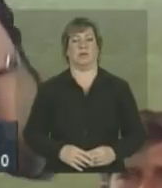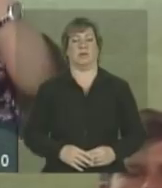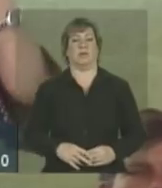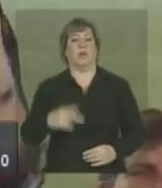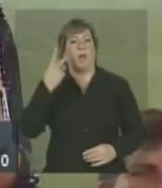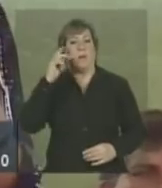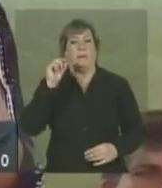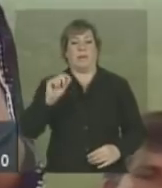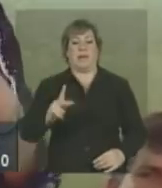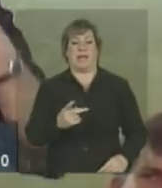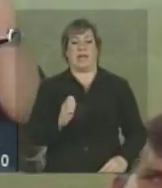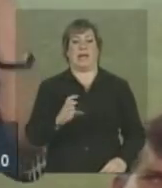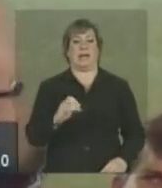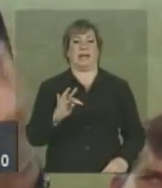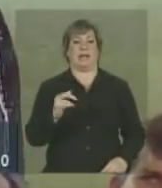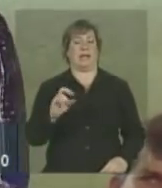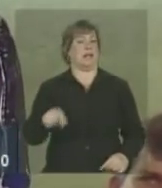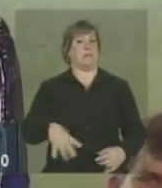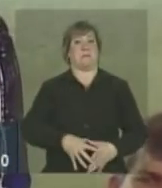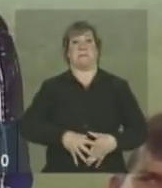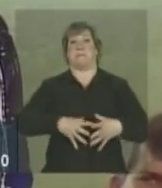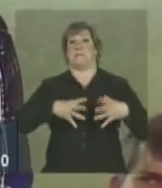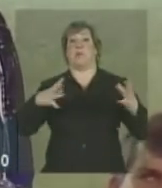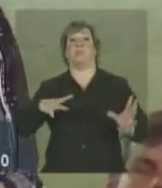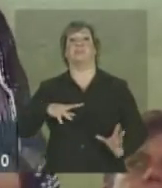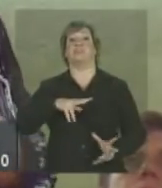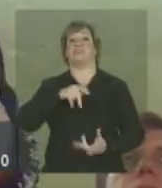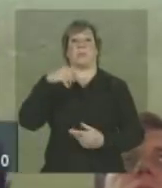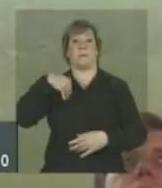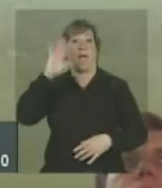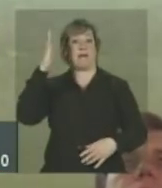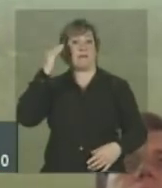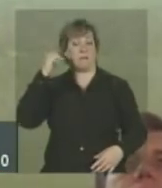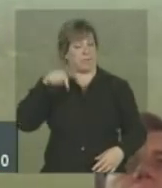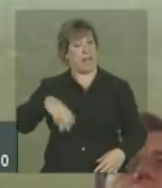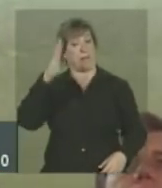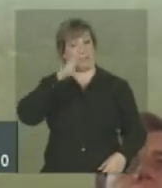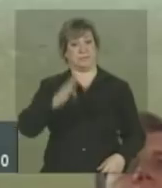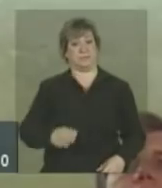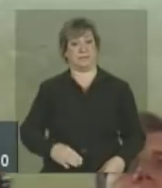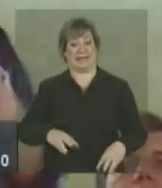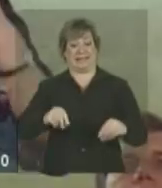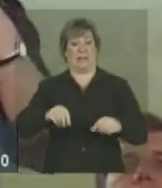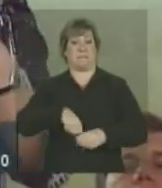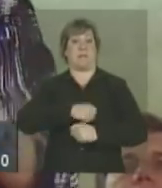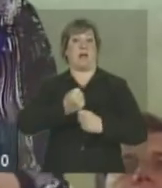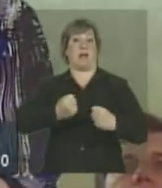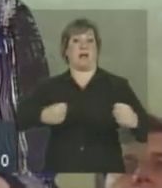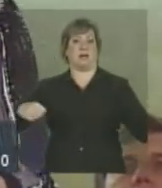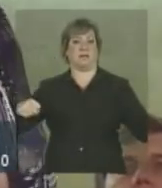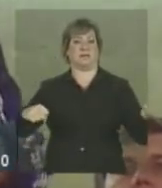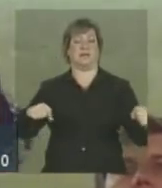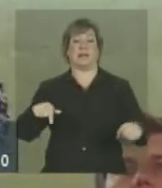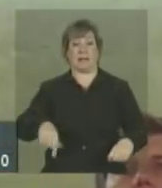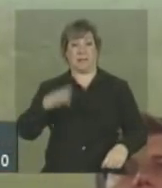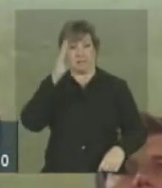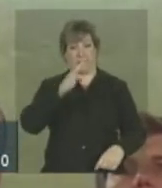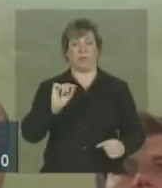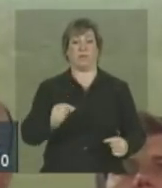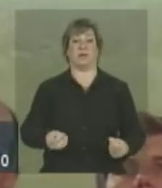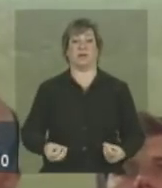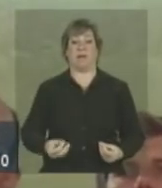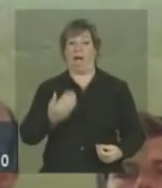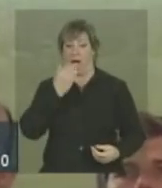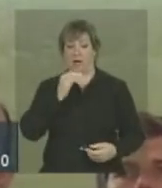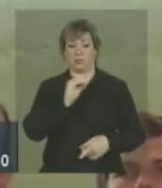unidade, por hectare, das maiores do mundo. Nós somos hoje um país que fornece alimento para si